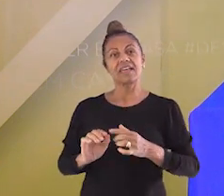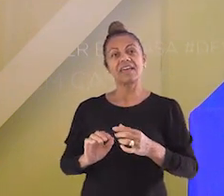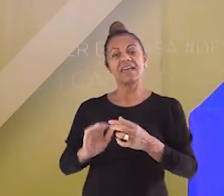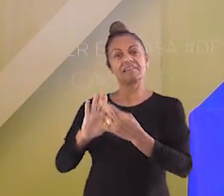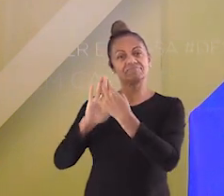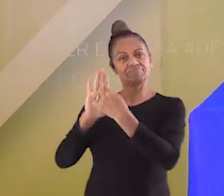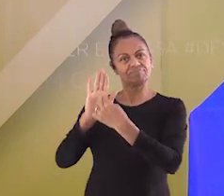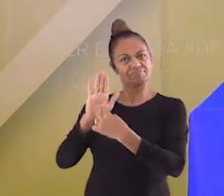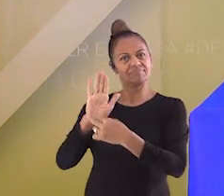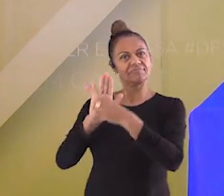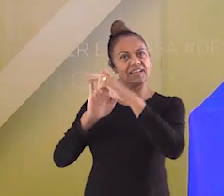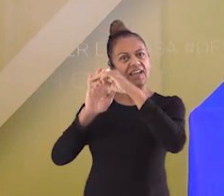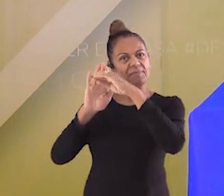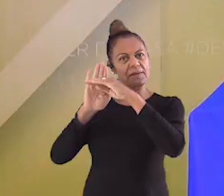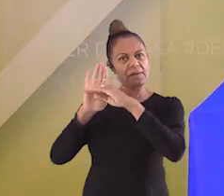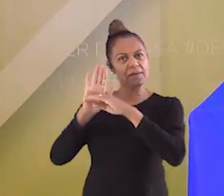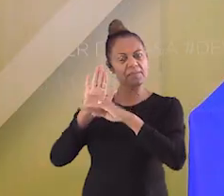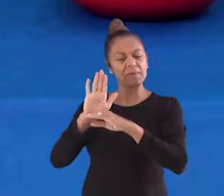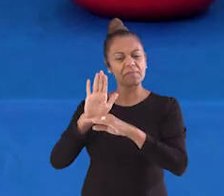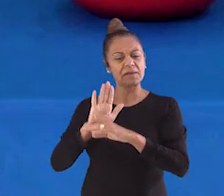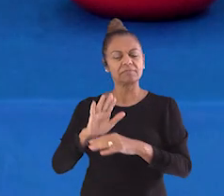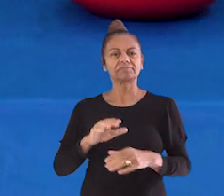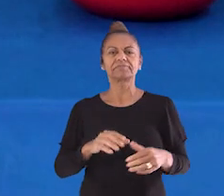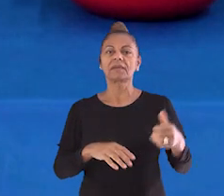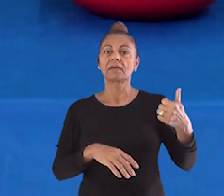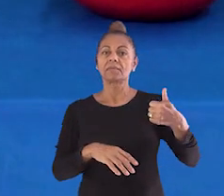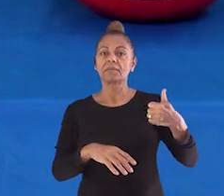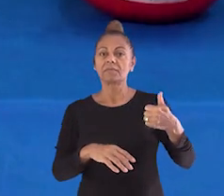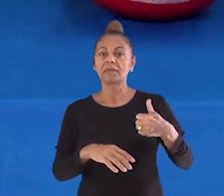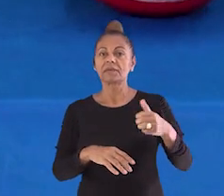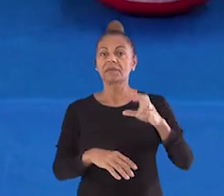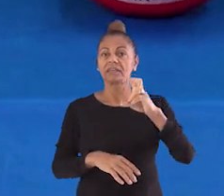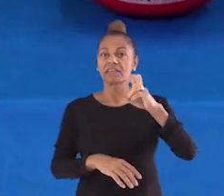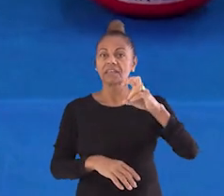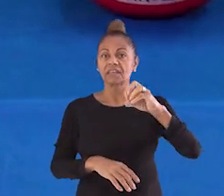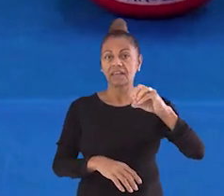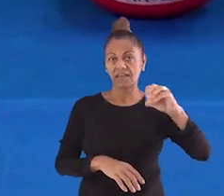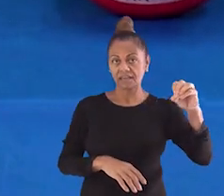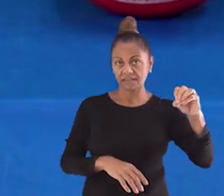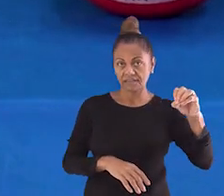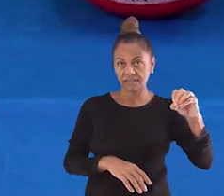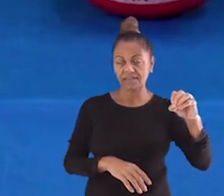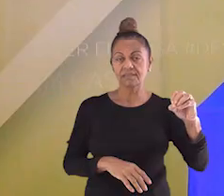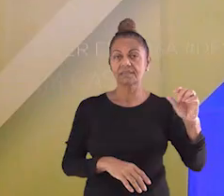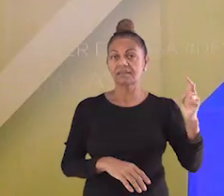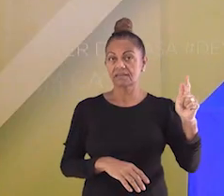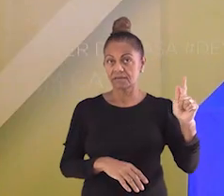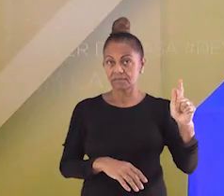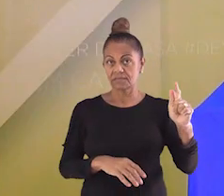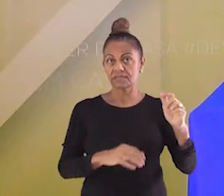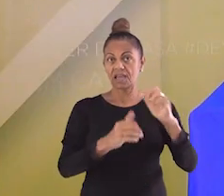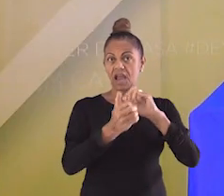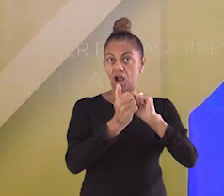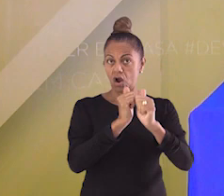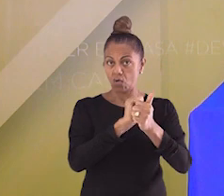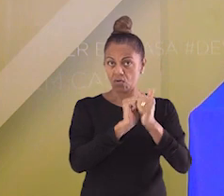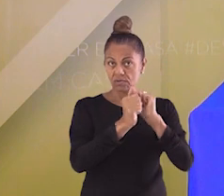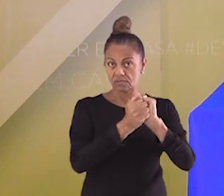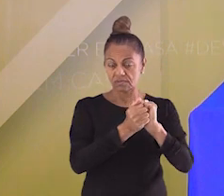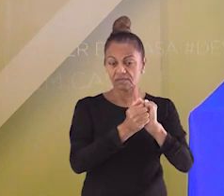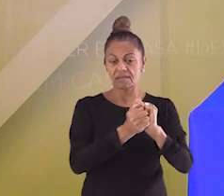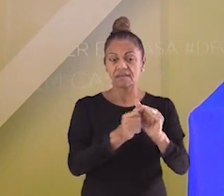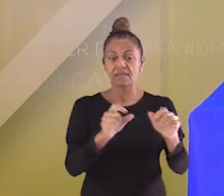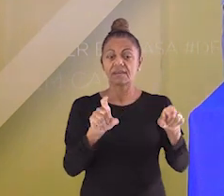ingredientes. Vamos lá conhecer quais são? Primeiro, a gente pode usar 500 gramas de arroz ou meio quilo de